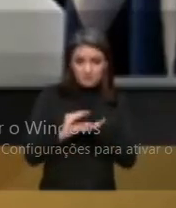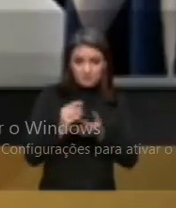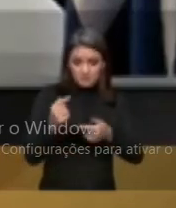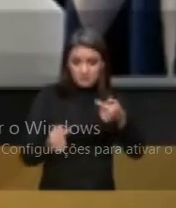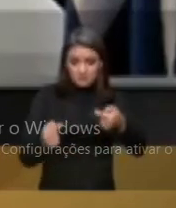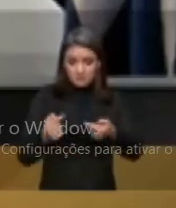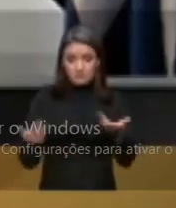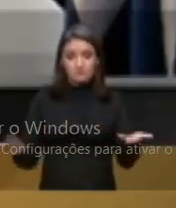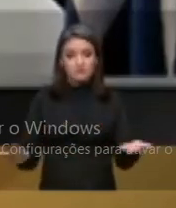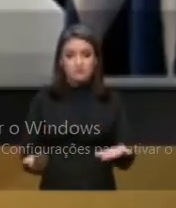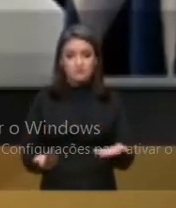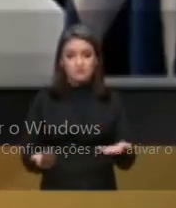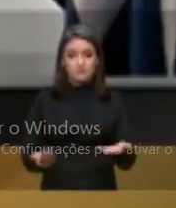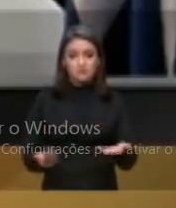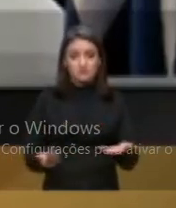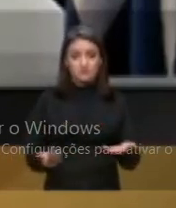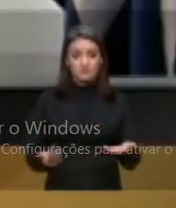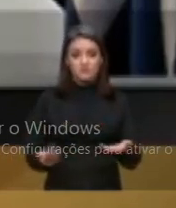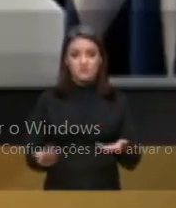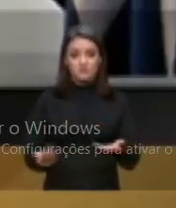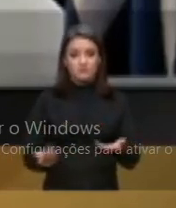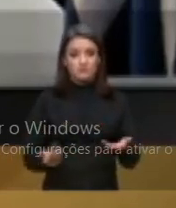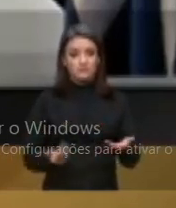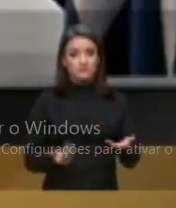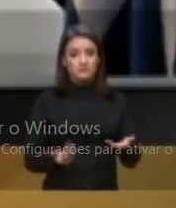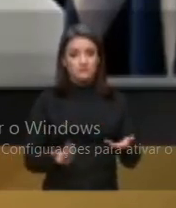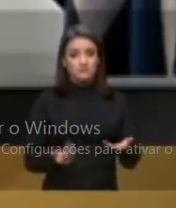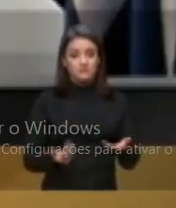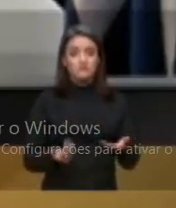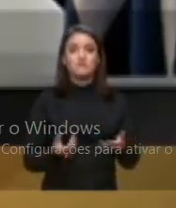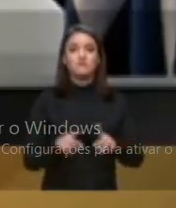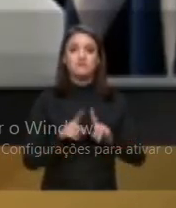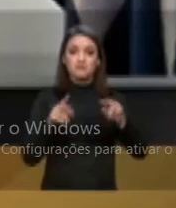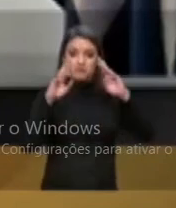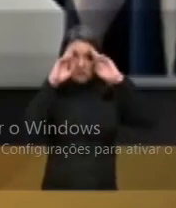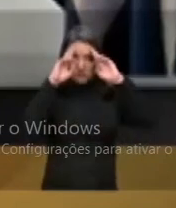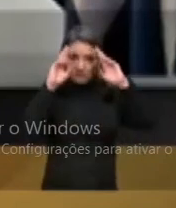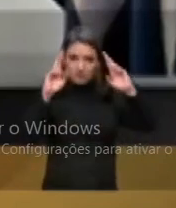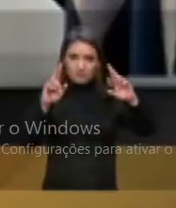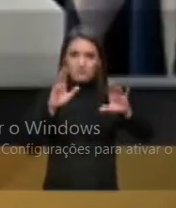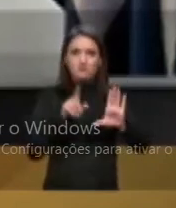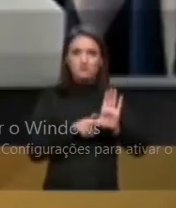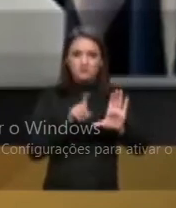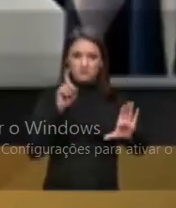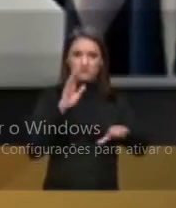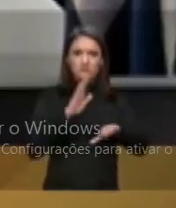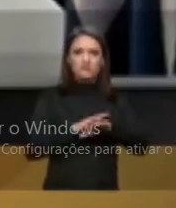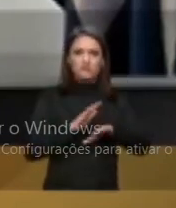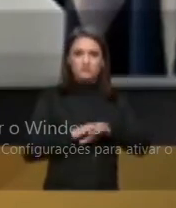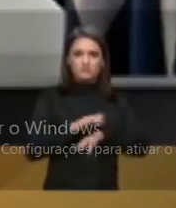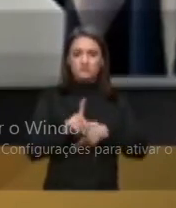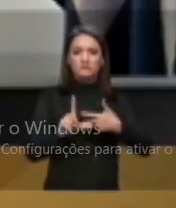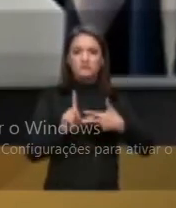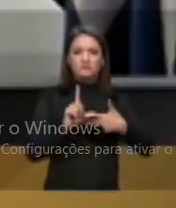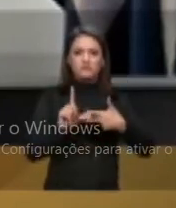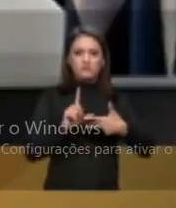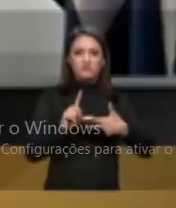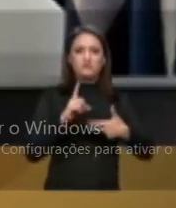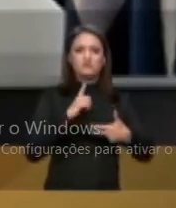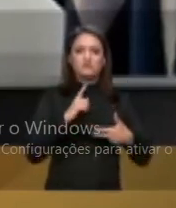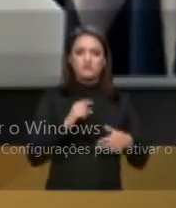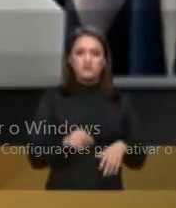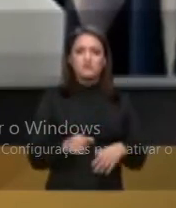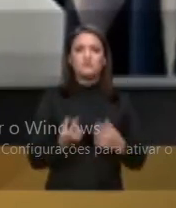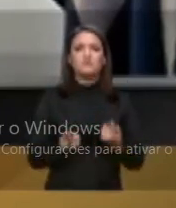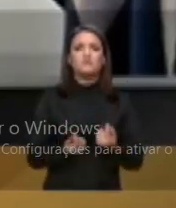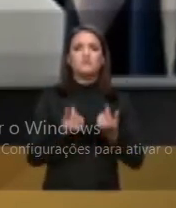de recursos aqui discutidos, sem afrontar a autonomia política da Casa Legislativa